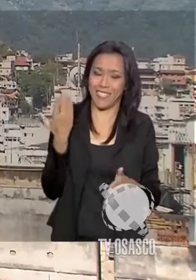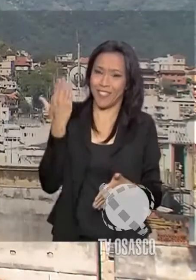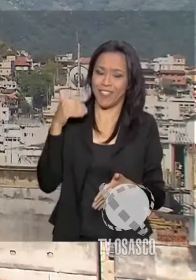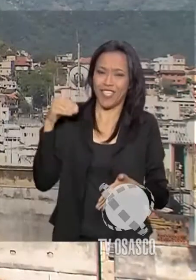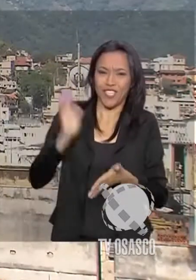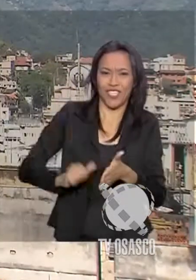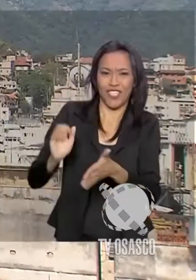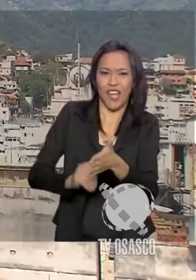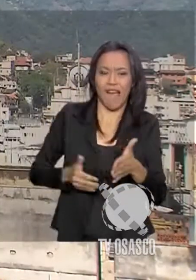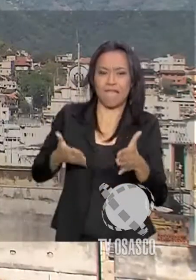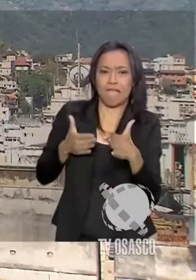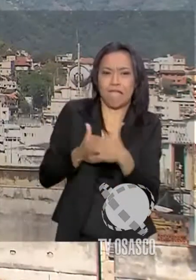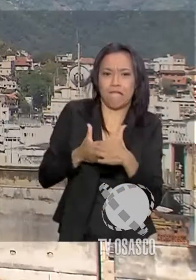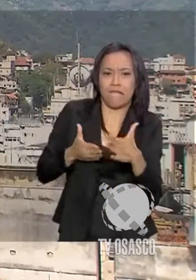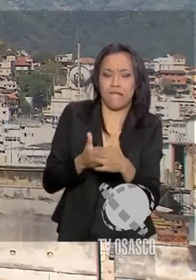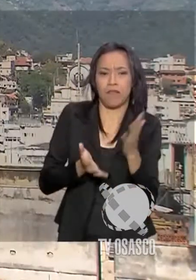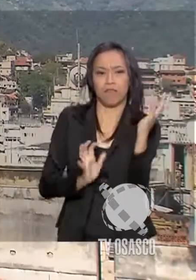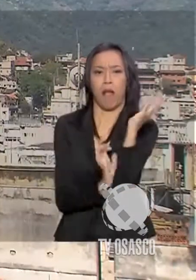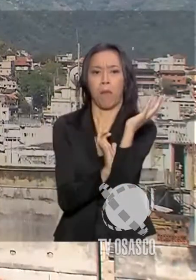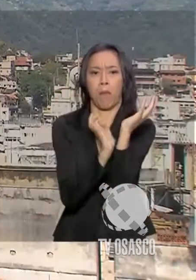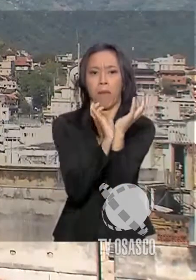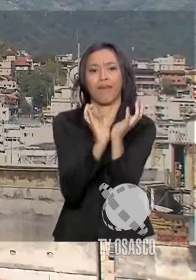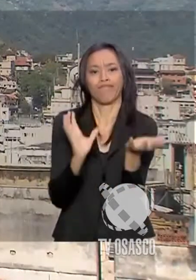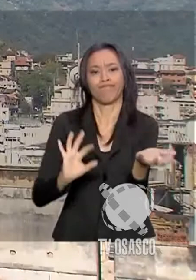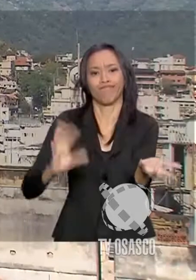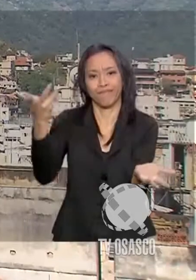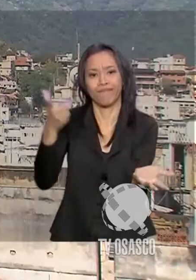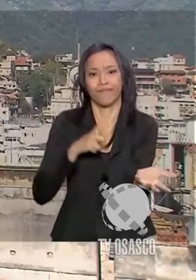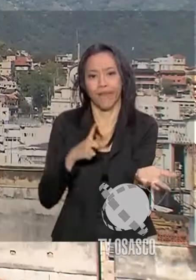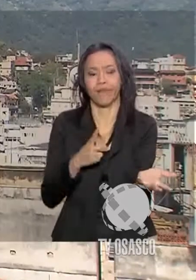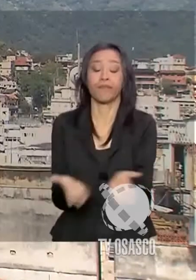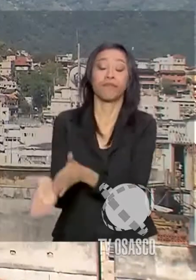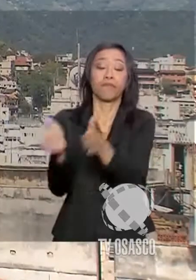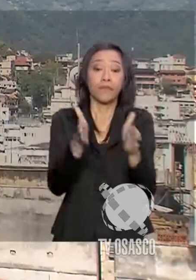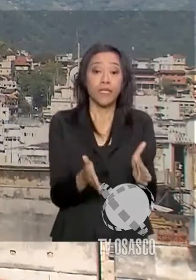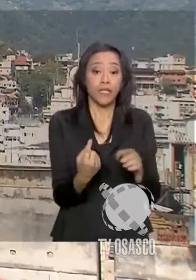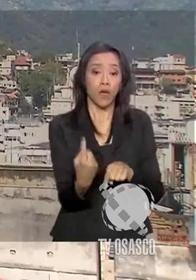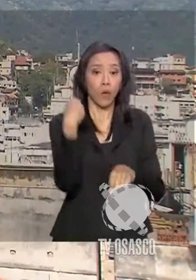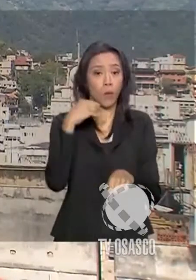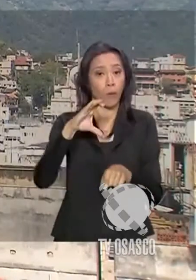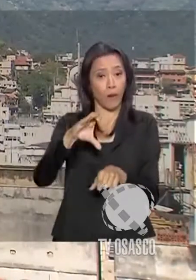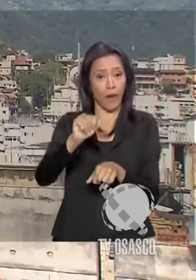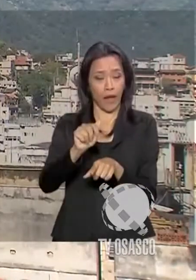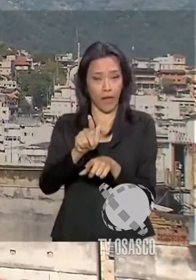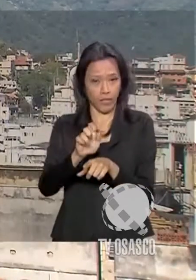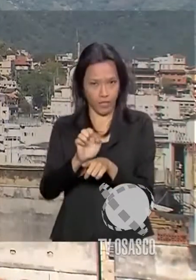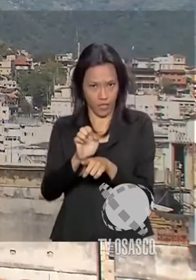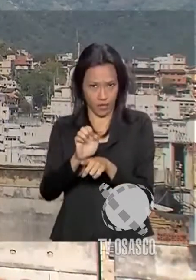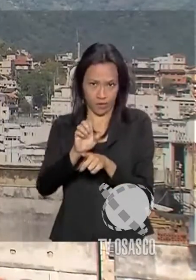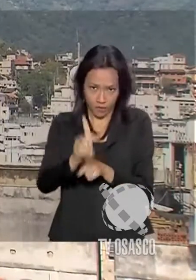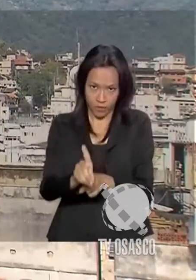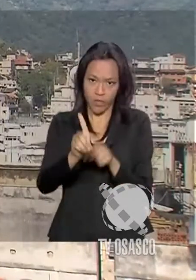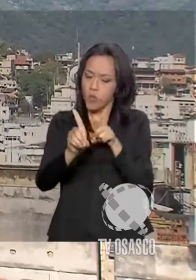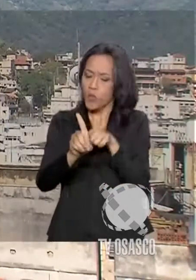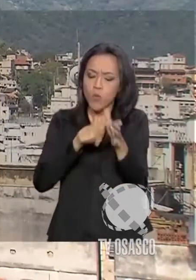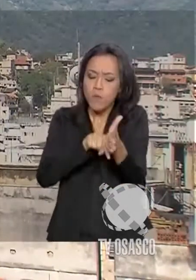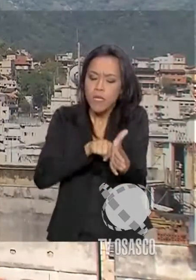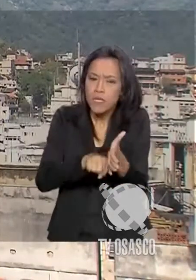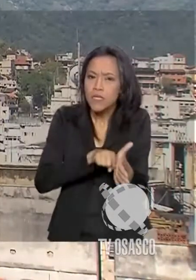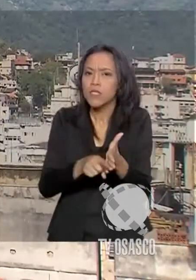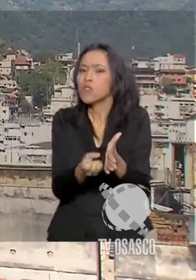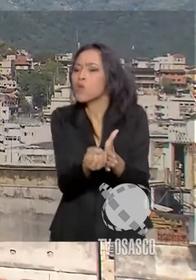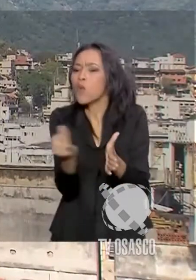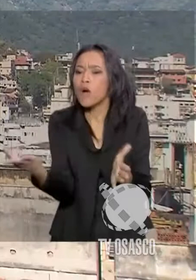pontos burocráticos dos poderes públicos. No mês de agosto, os dados do Caged, o Cadastro Geral de Empregados e Desempregados,